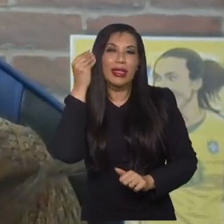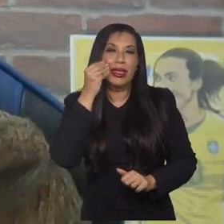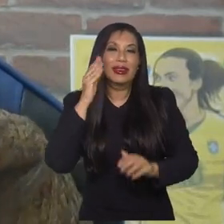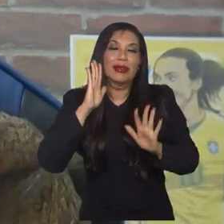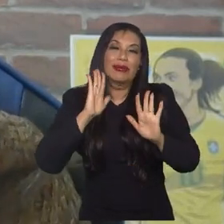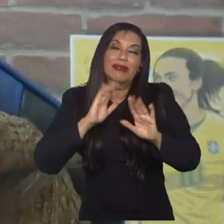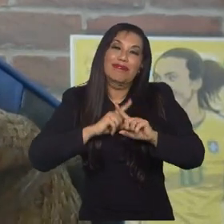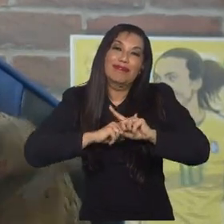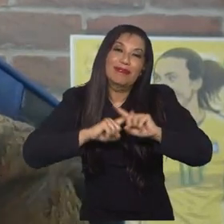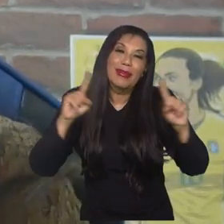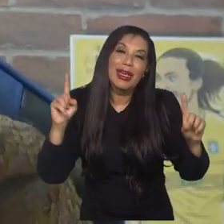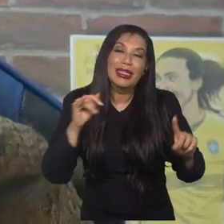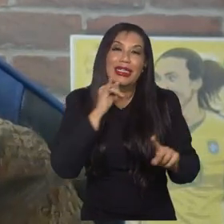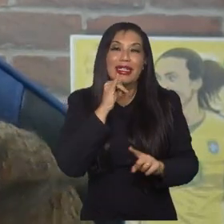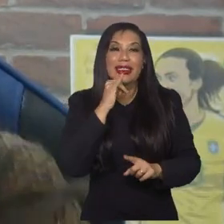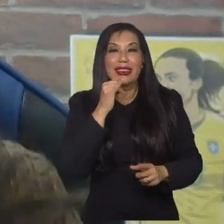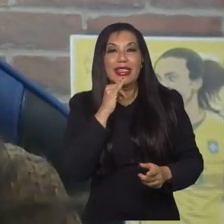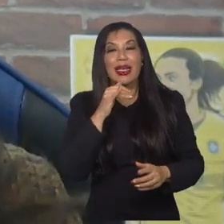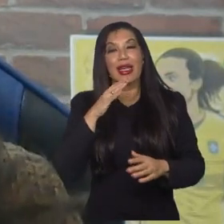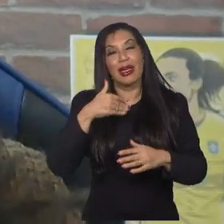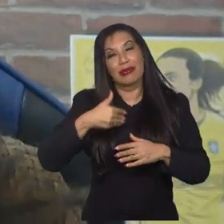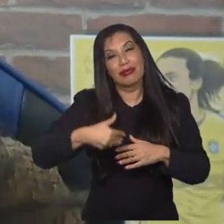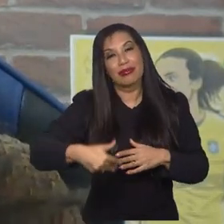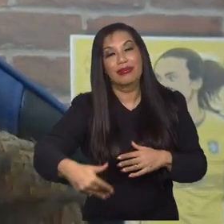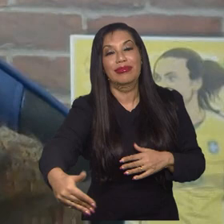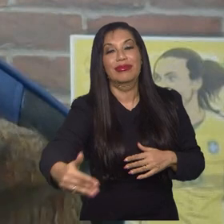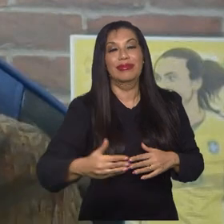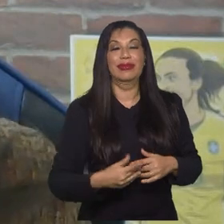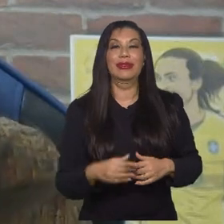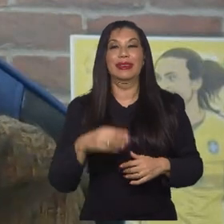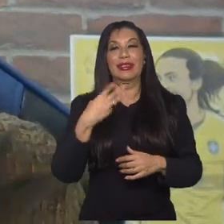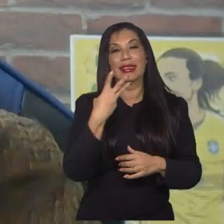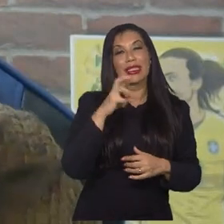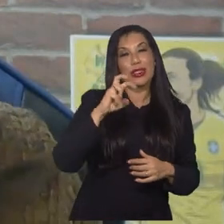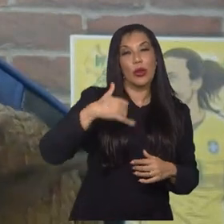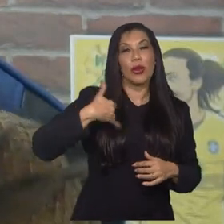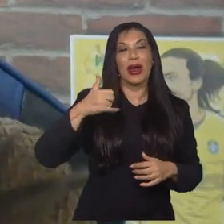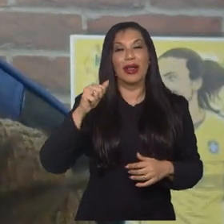tá aí, mas indo para a fase final de carreira. 35 anos.